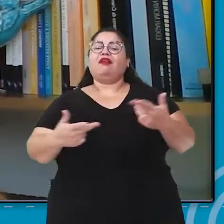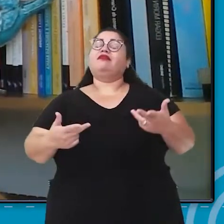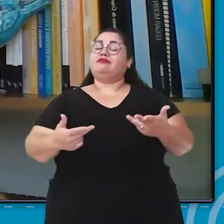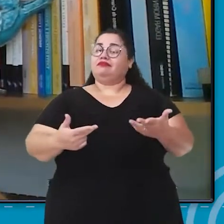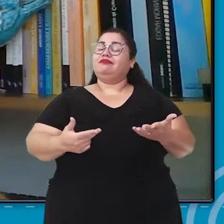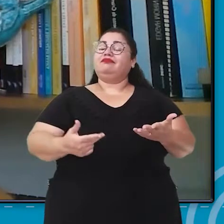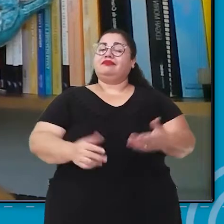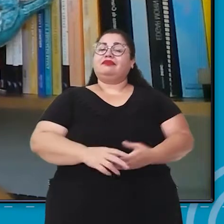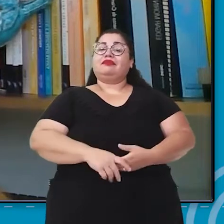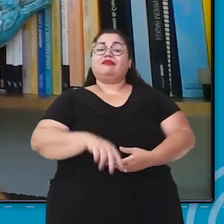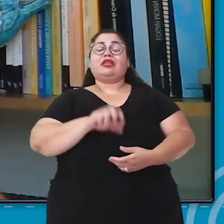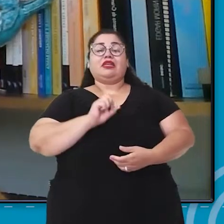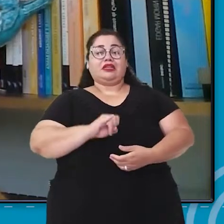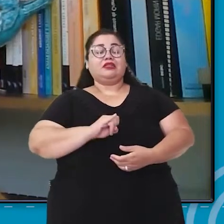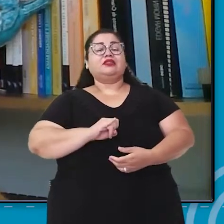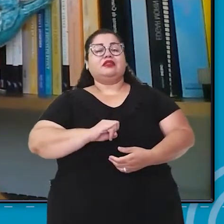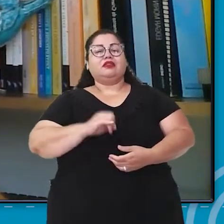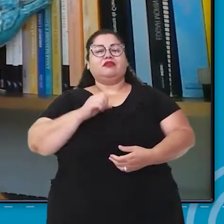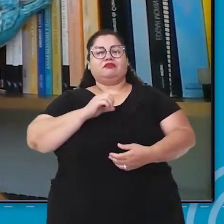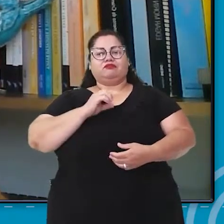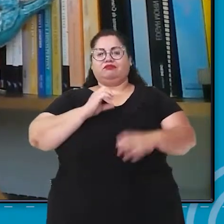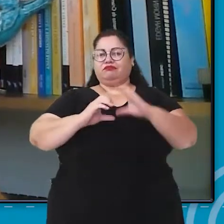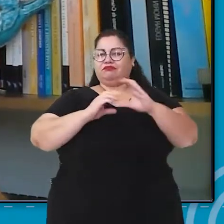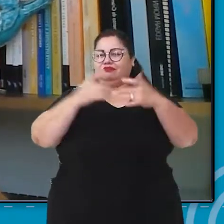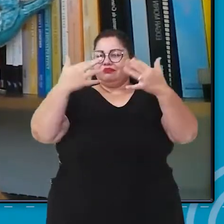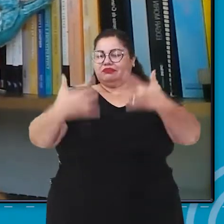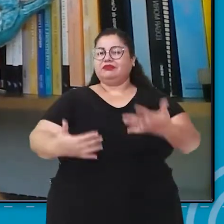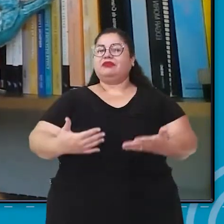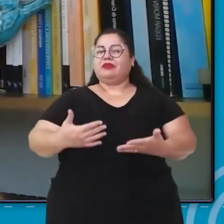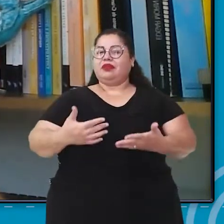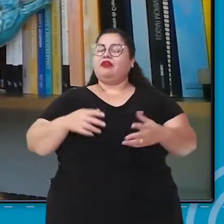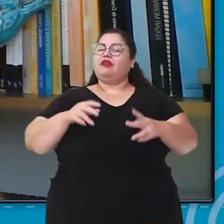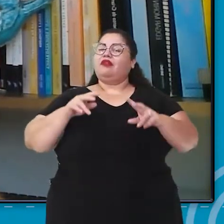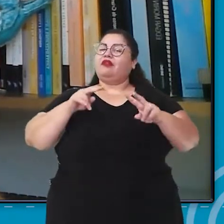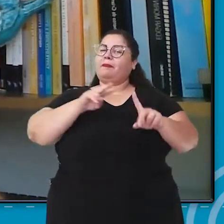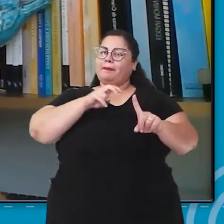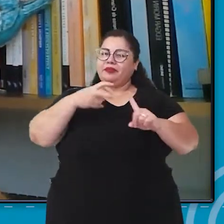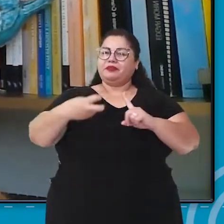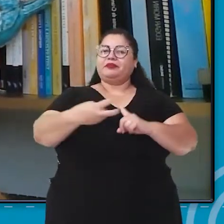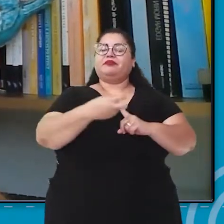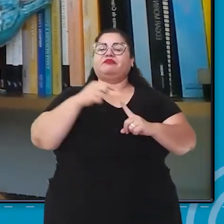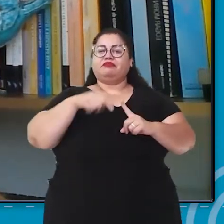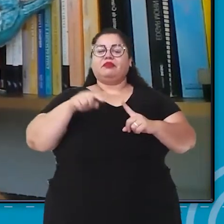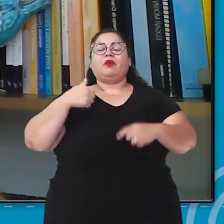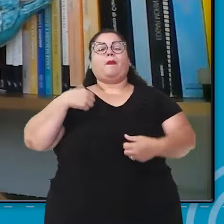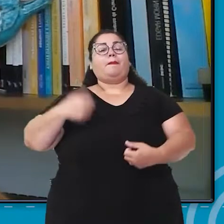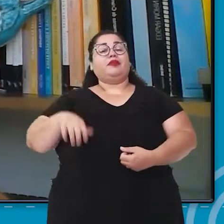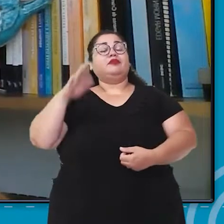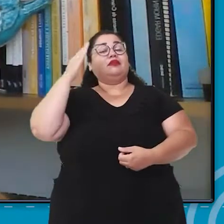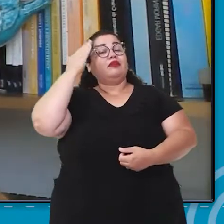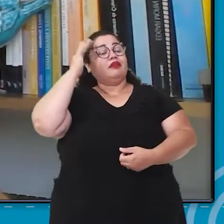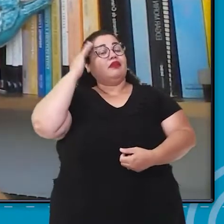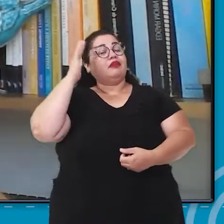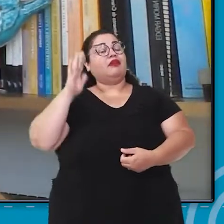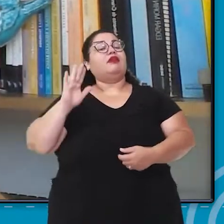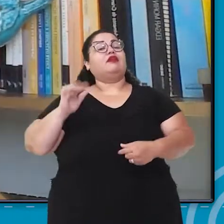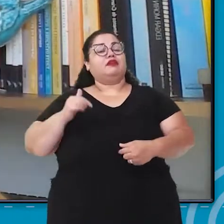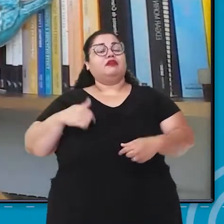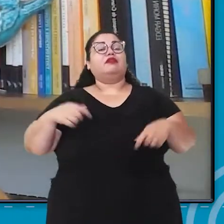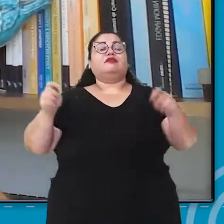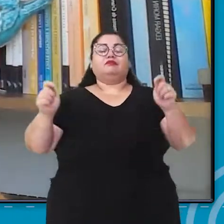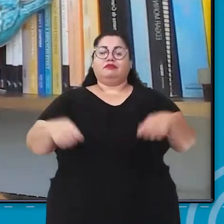enfrentamento. Se Antônio Cândido trouxe essa perspectiva, a gente precisa entender